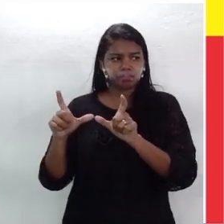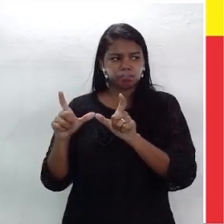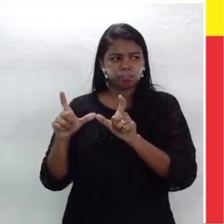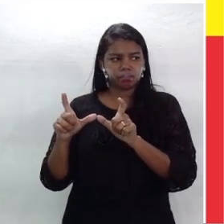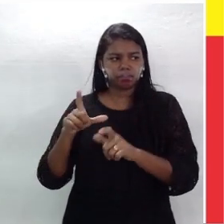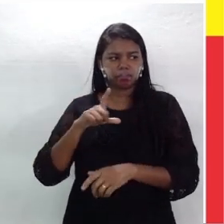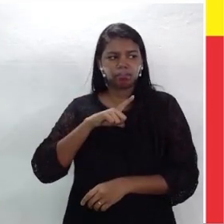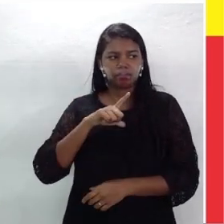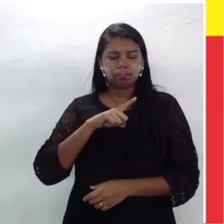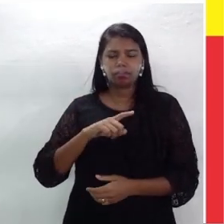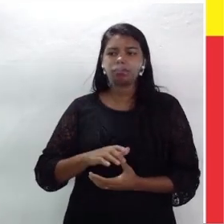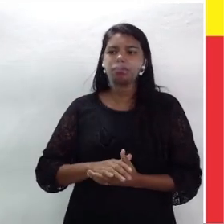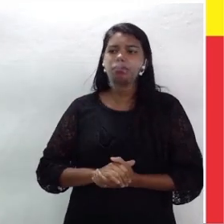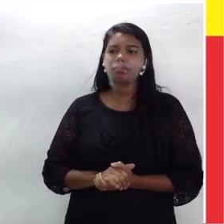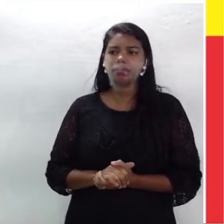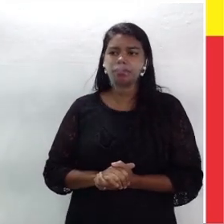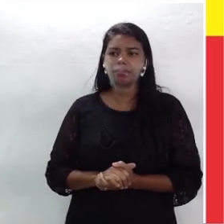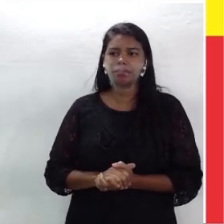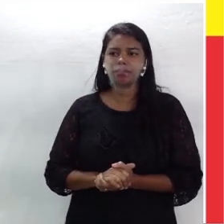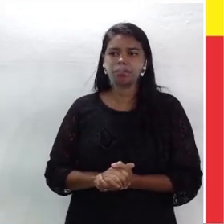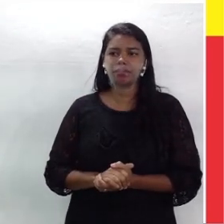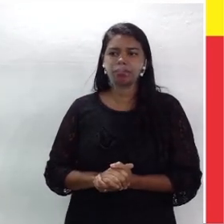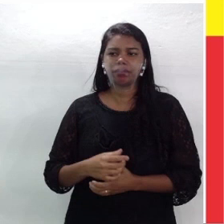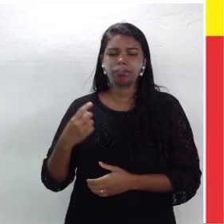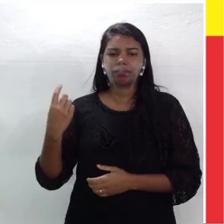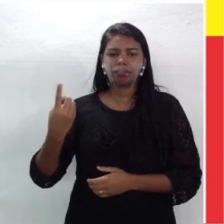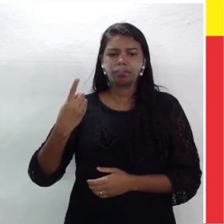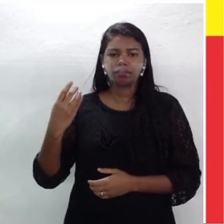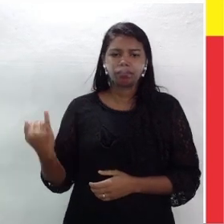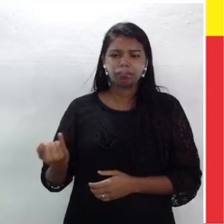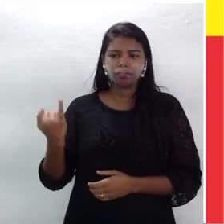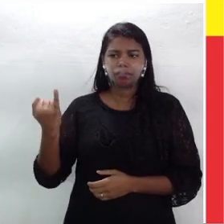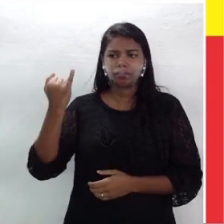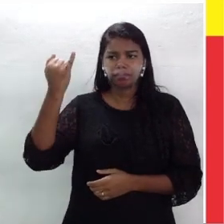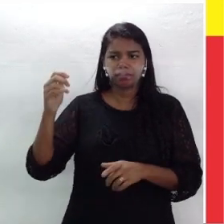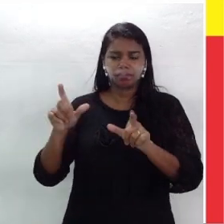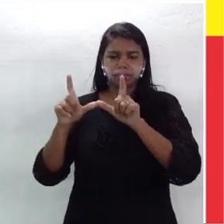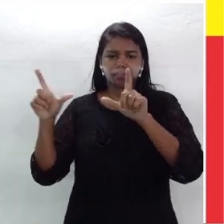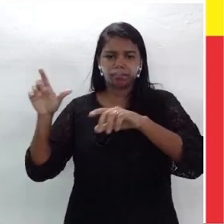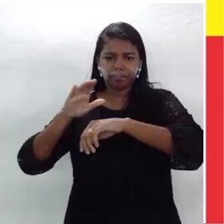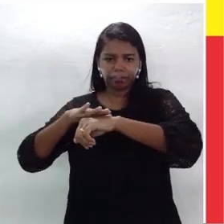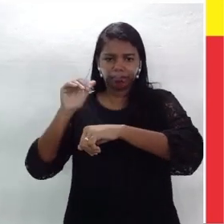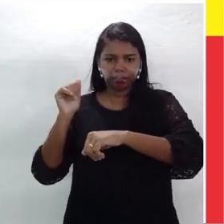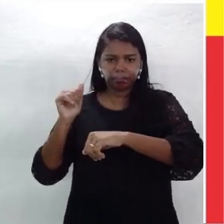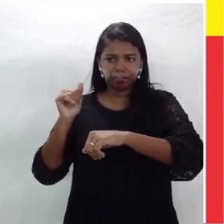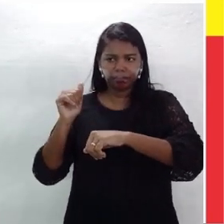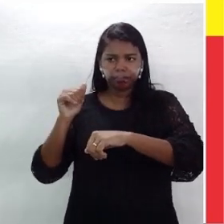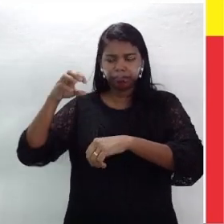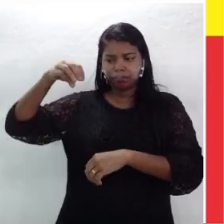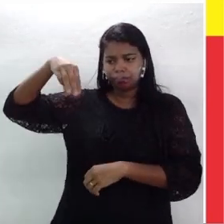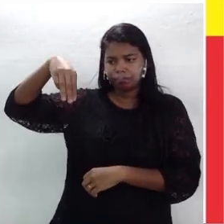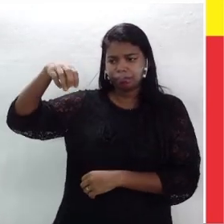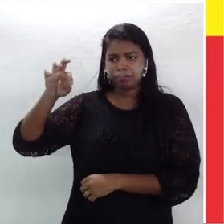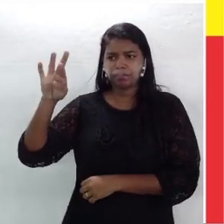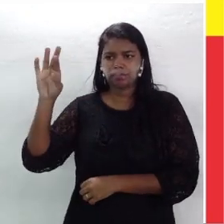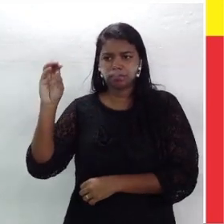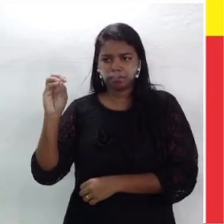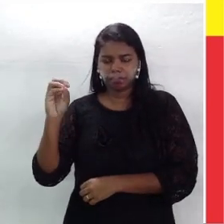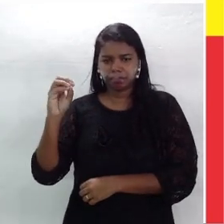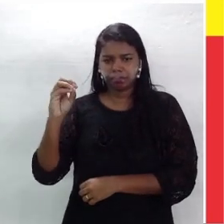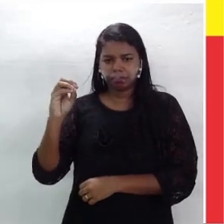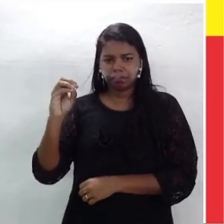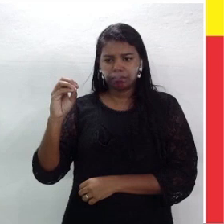ocupa. A unidade fundamental do volume se chama metro cúbico. O metro